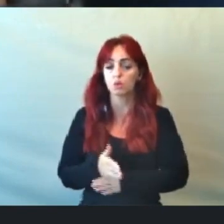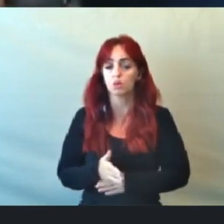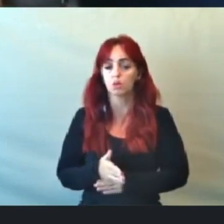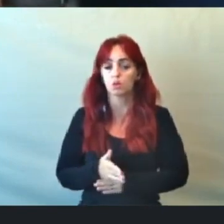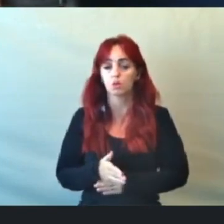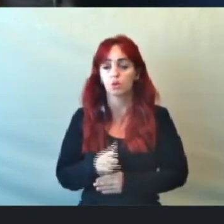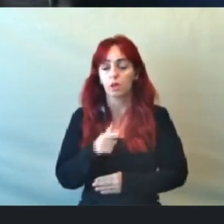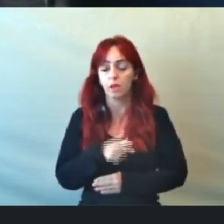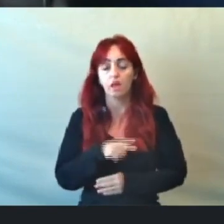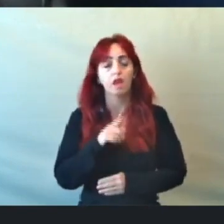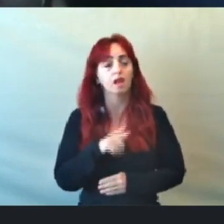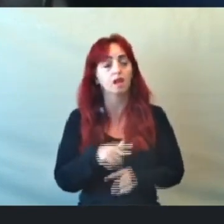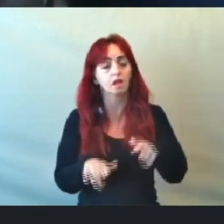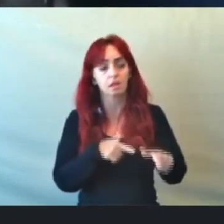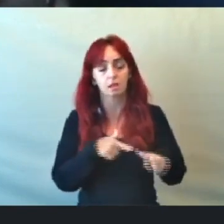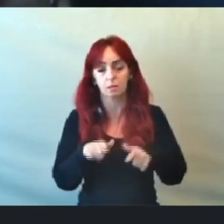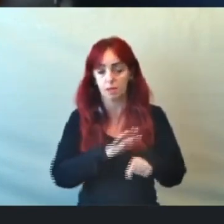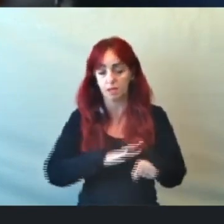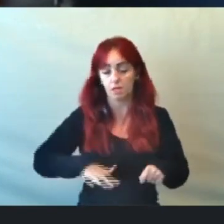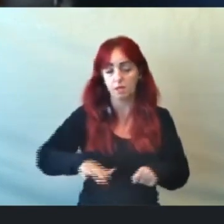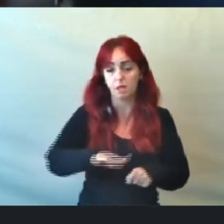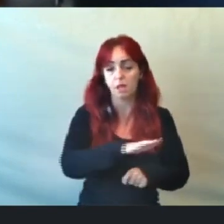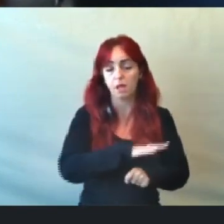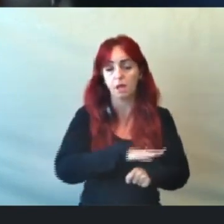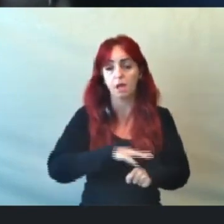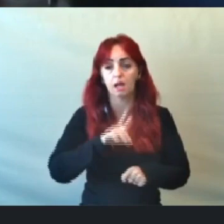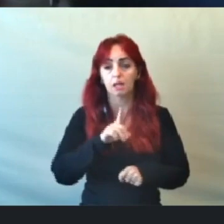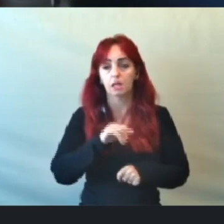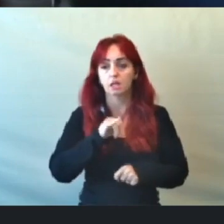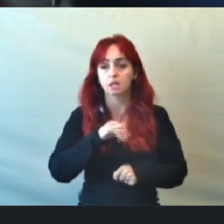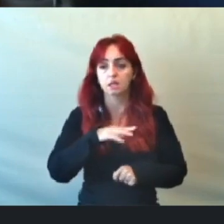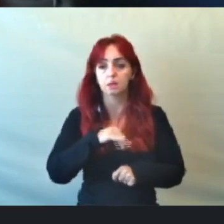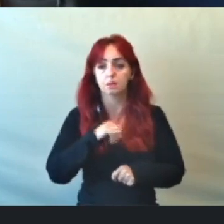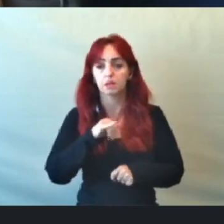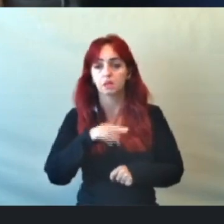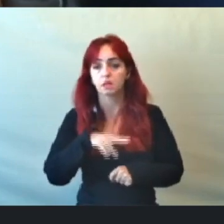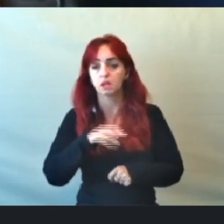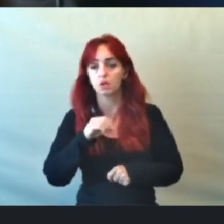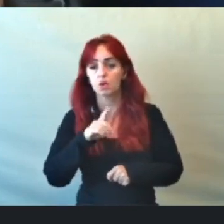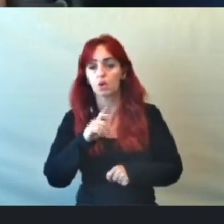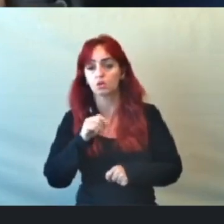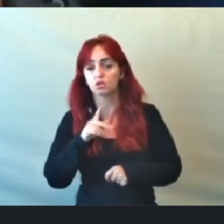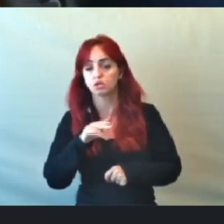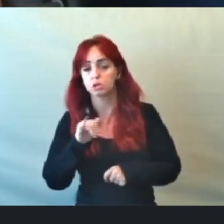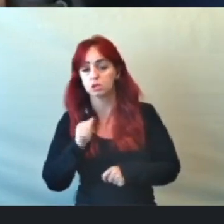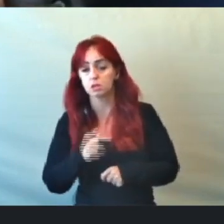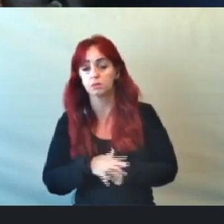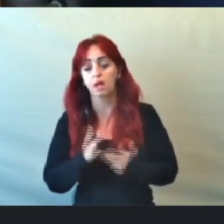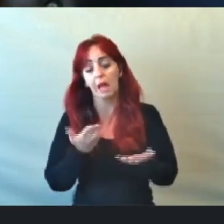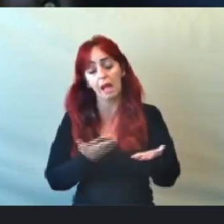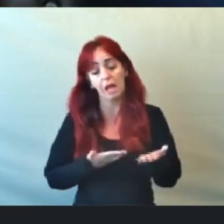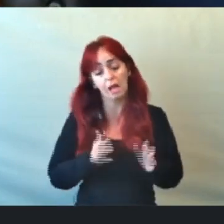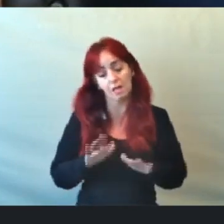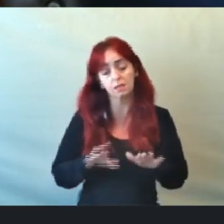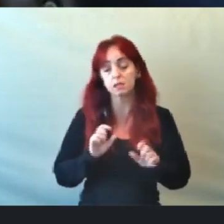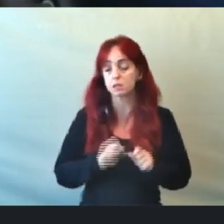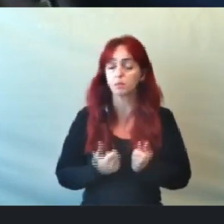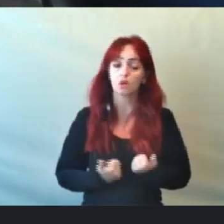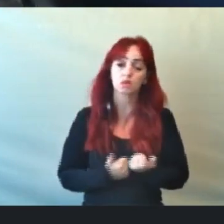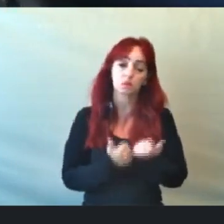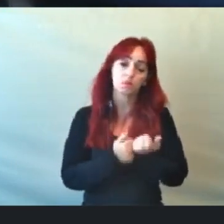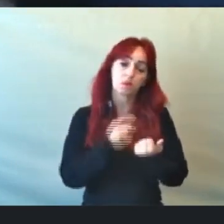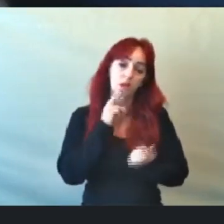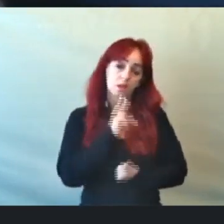de limnologia, e talvez ela possa contribuir à resposta a essa questão, se eu